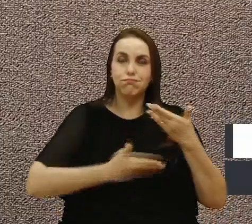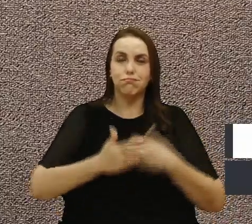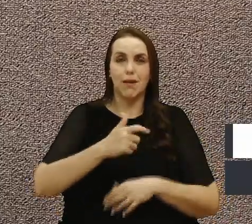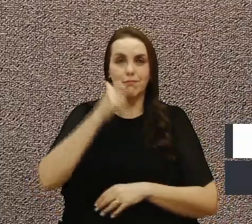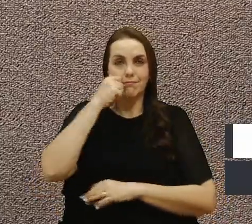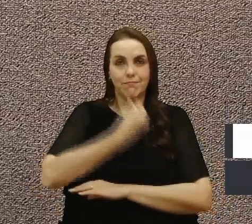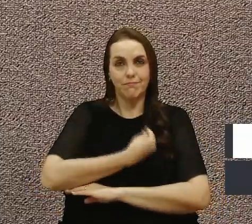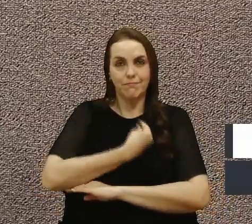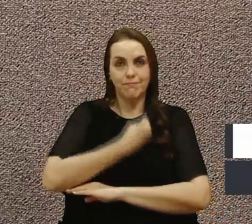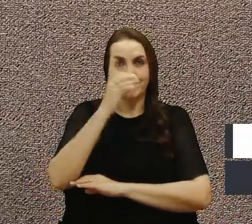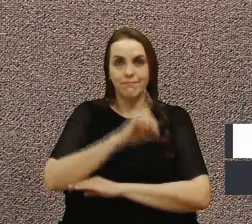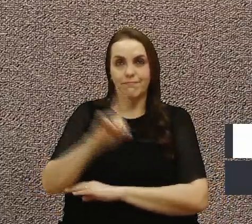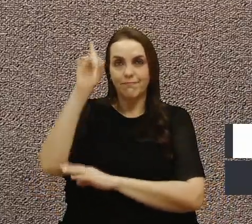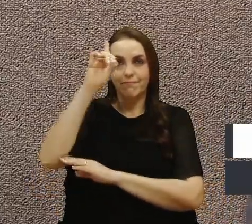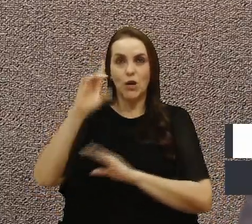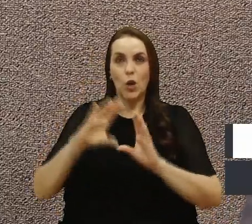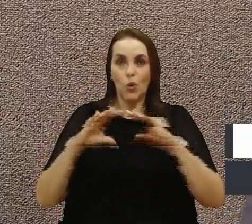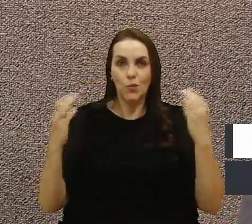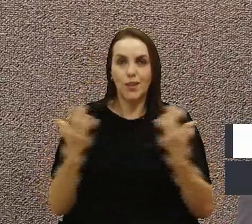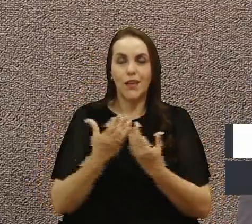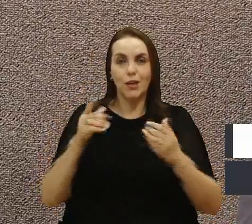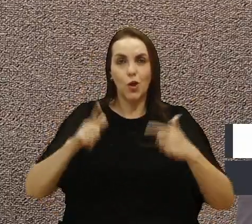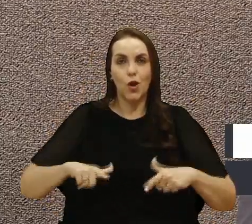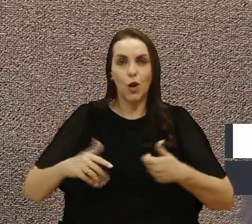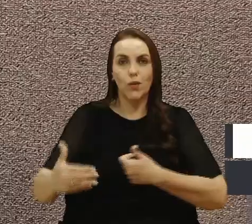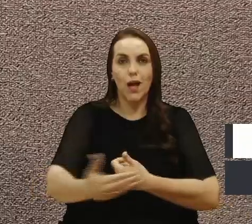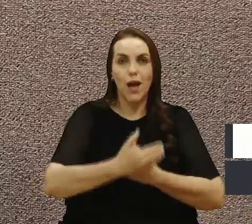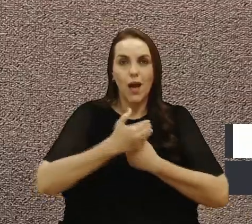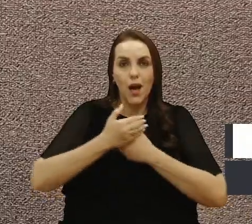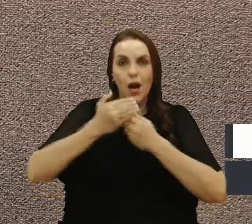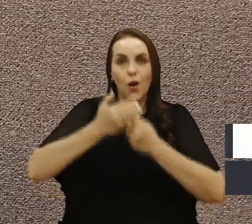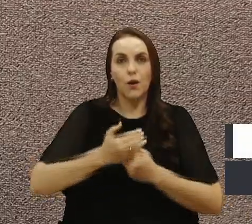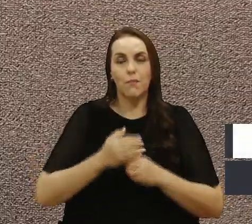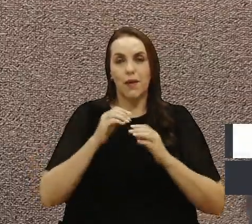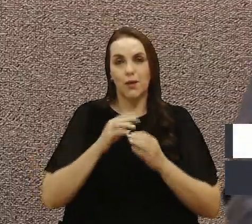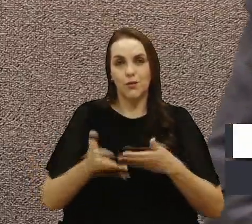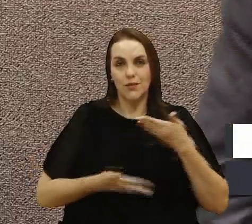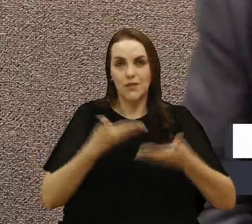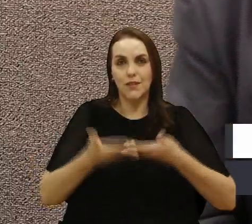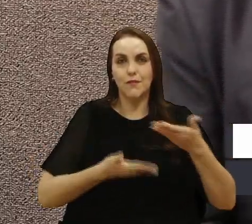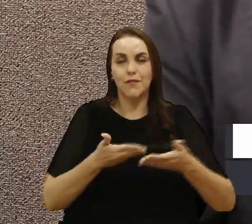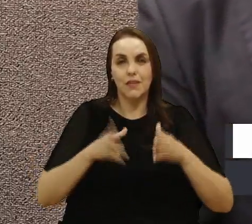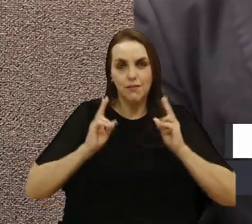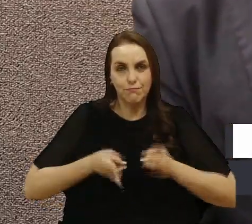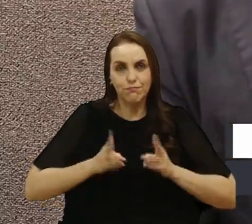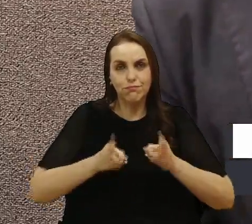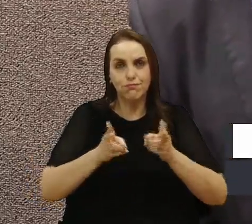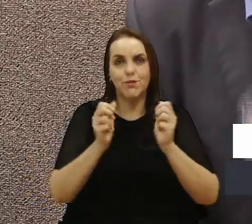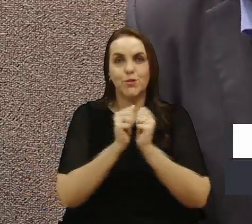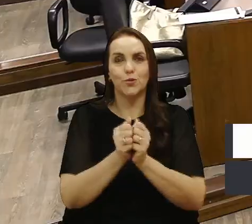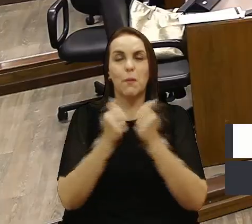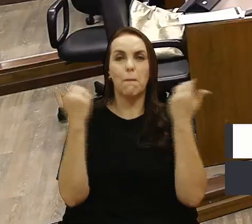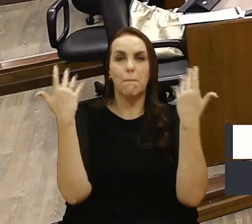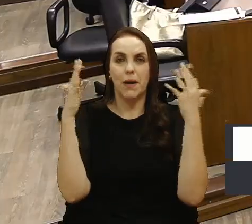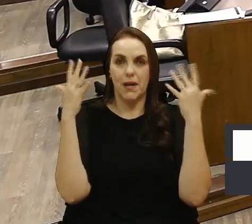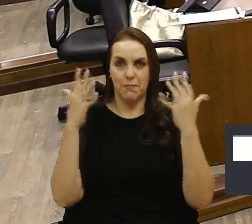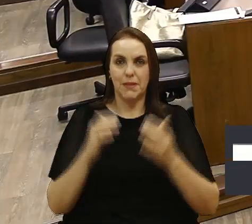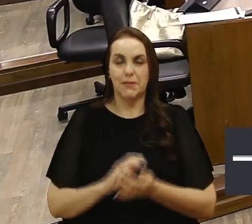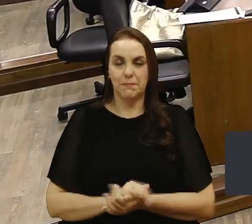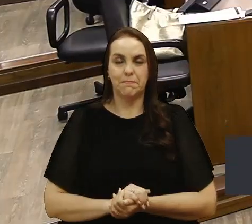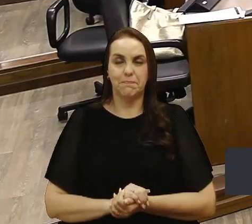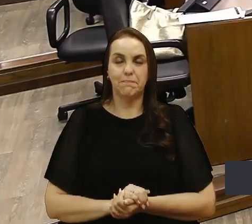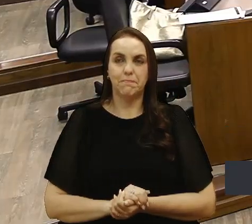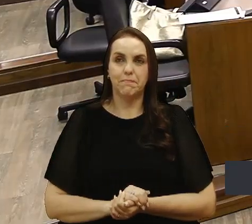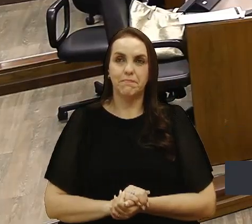de acolher, servir e caminhar juntos. Parabéns, padre Eduardo Cantelli. Próximo inscrito,